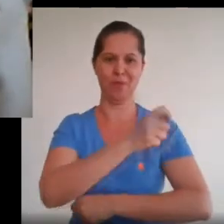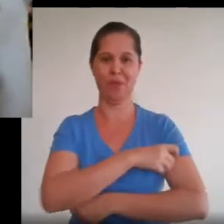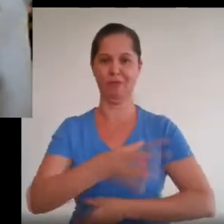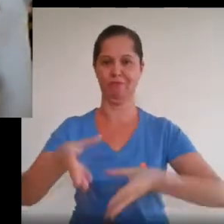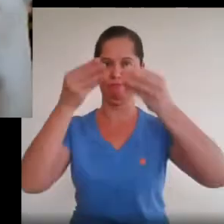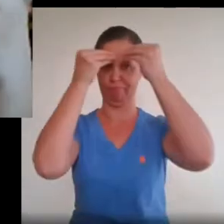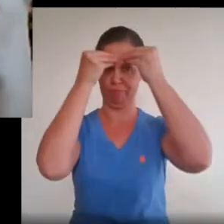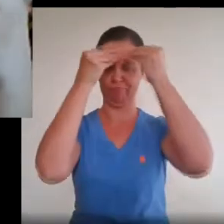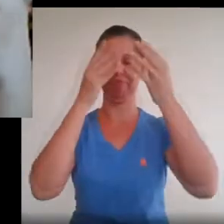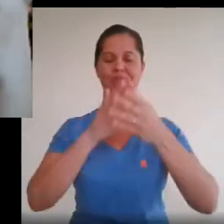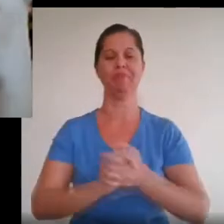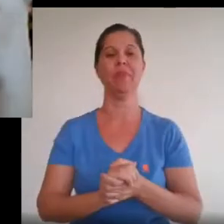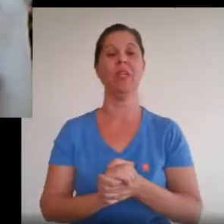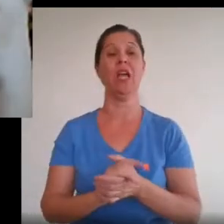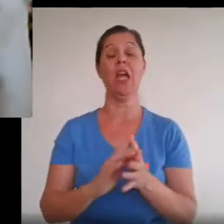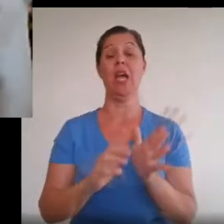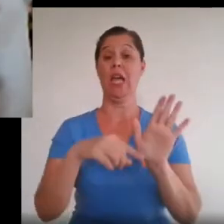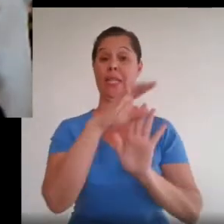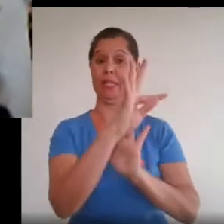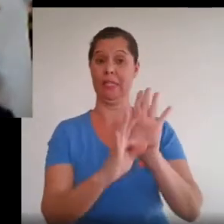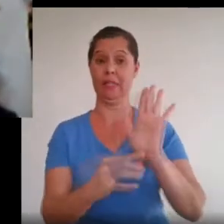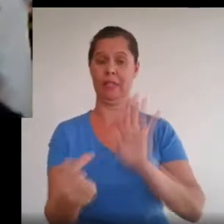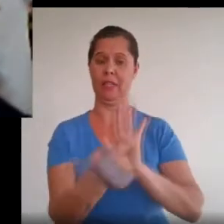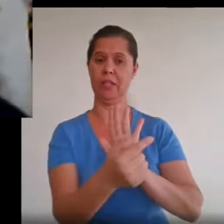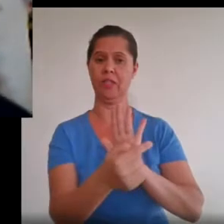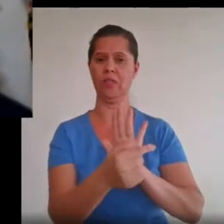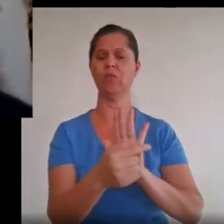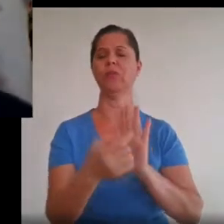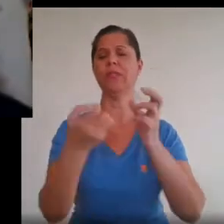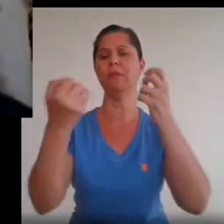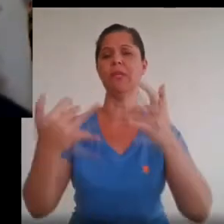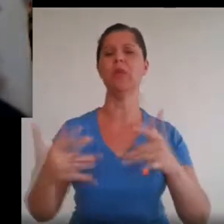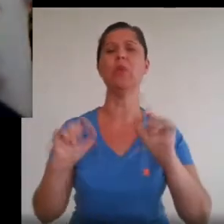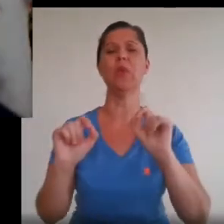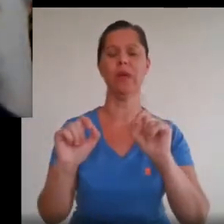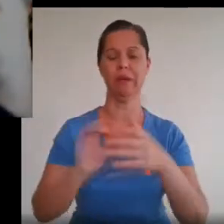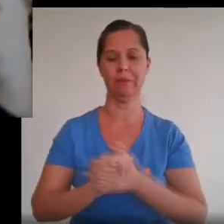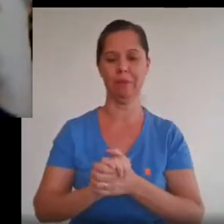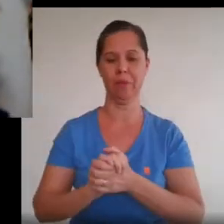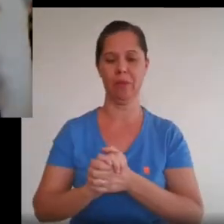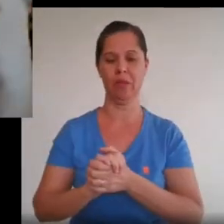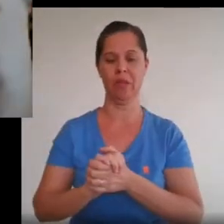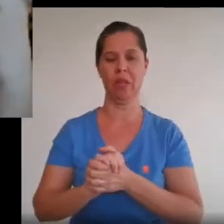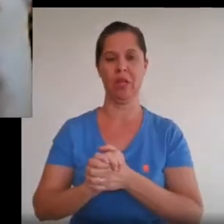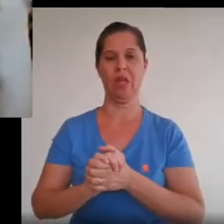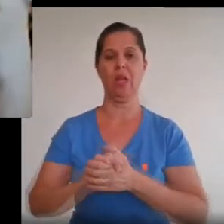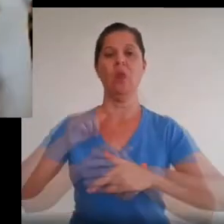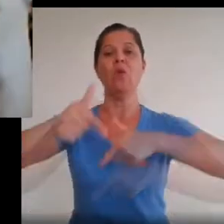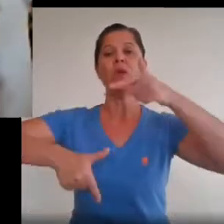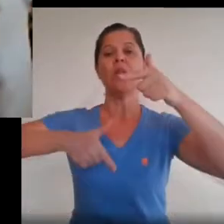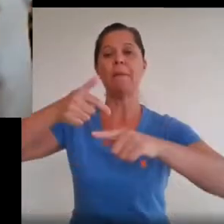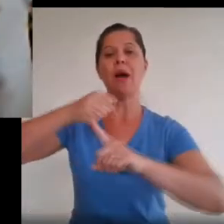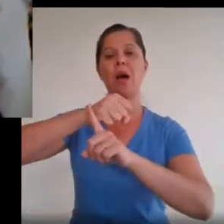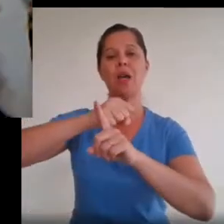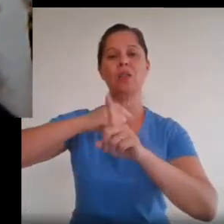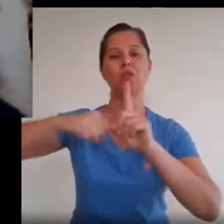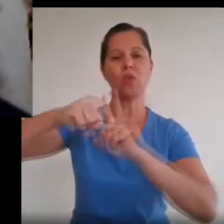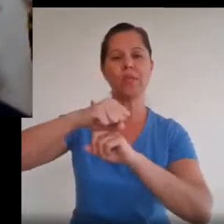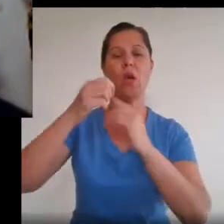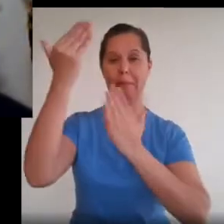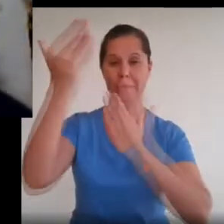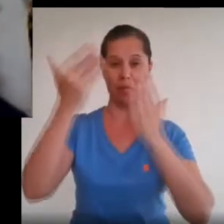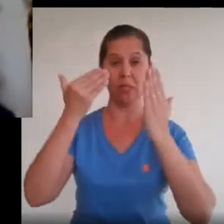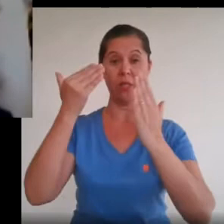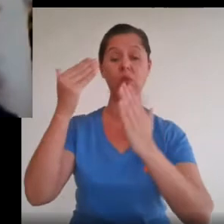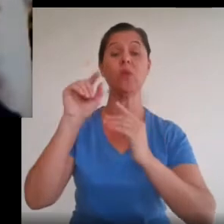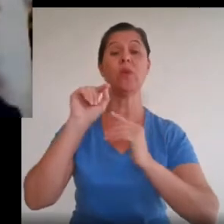ele termina esse texto que eu usei para falar com vocês, ele diz assim, o trabalho da psicologia social é